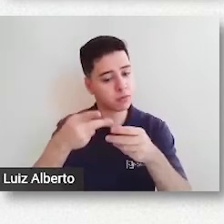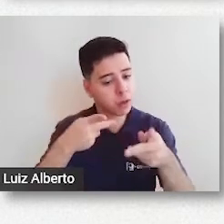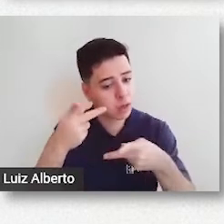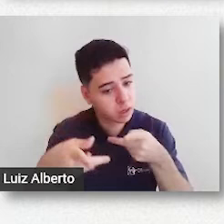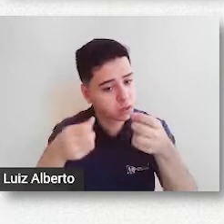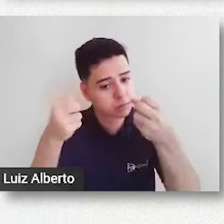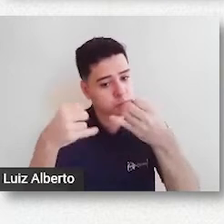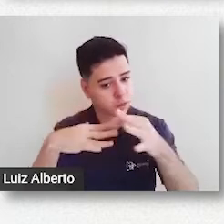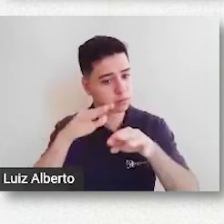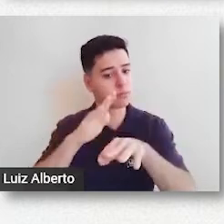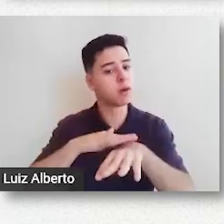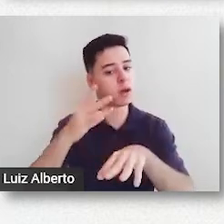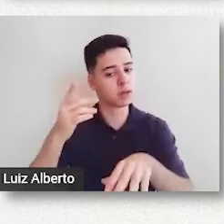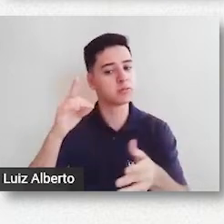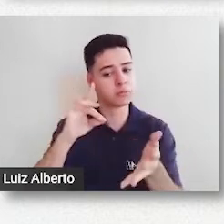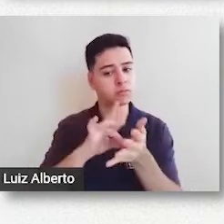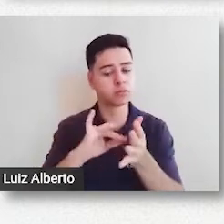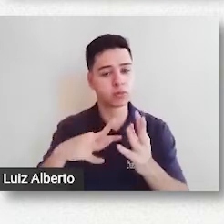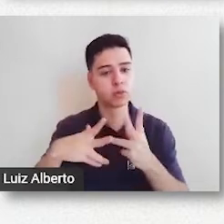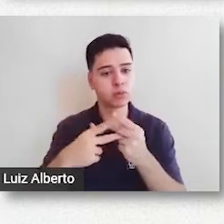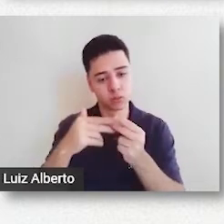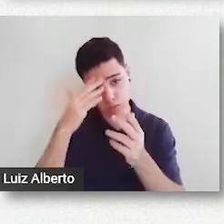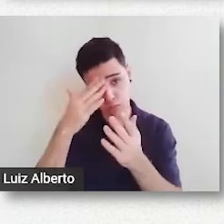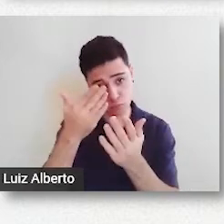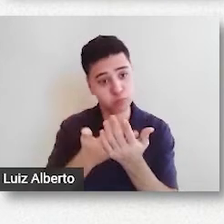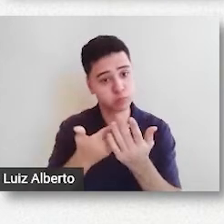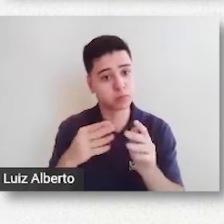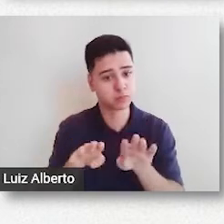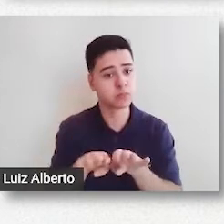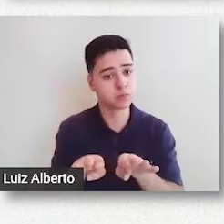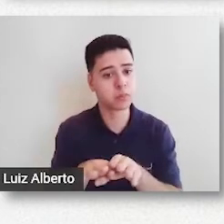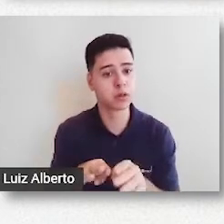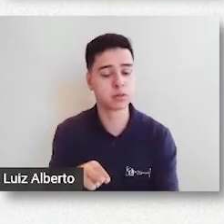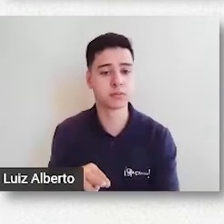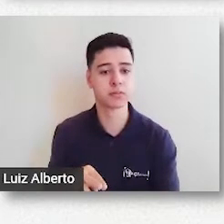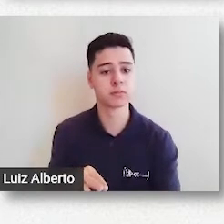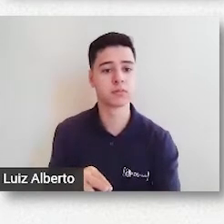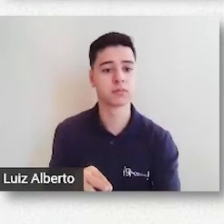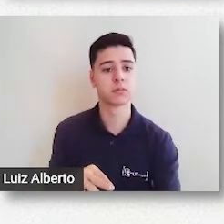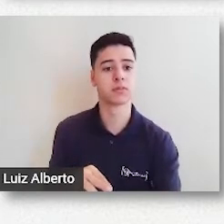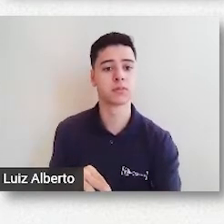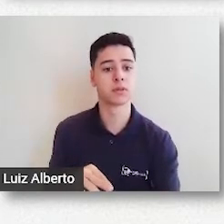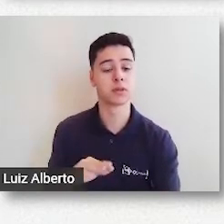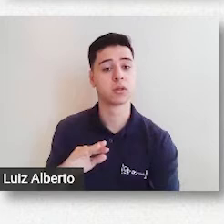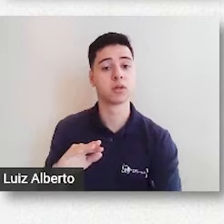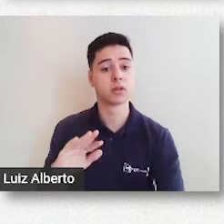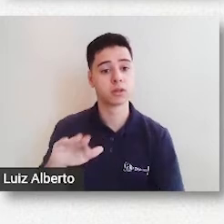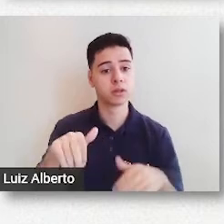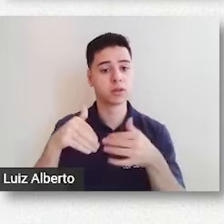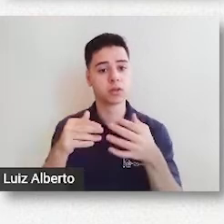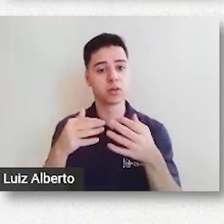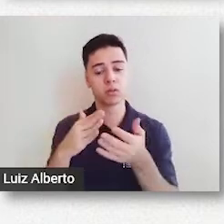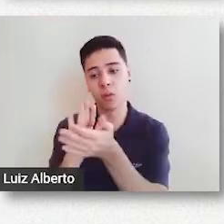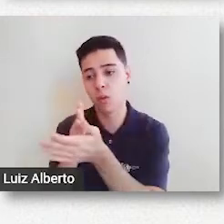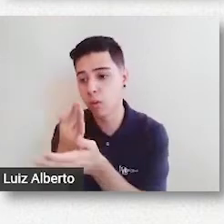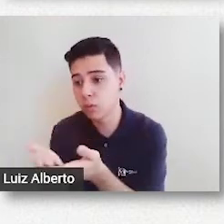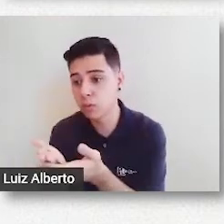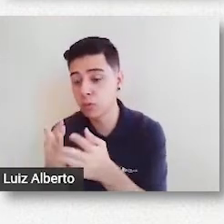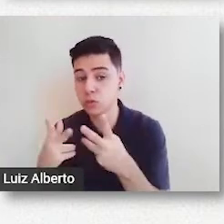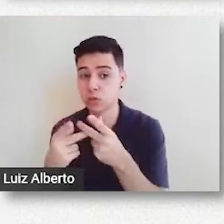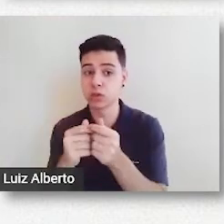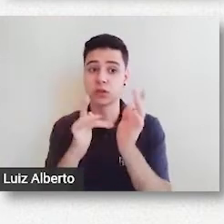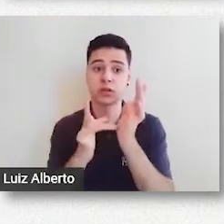de uma bibliografia mais confiável também, tá? Então, de acordo com os evangelhos aí, Jesus foi neto